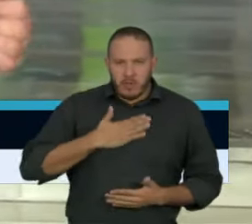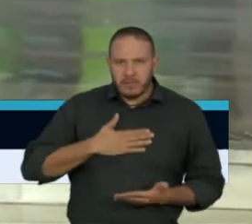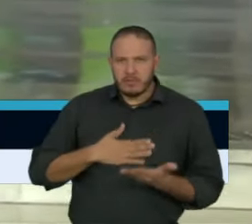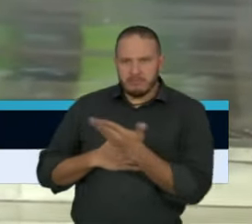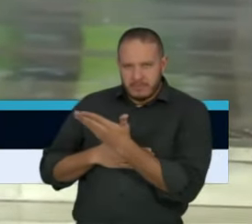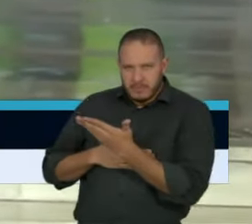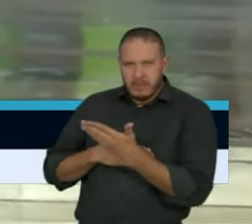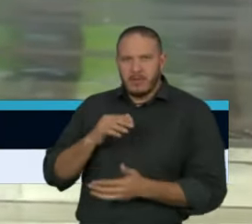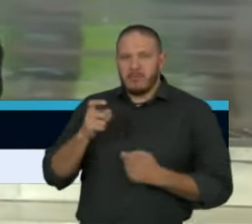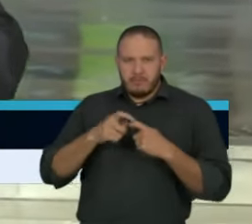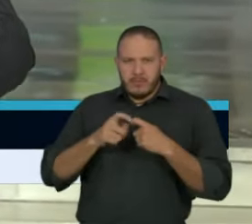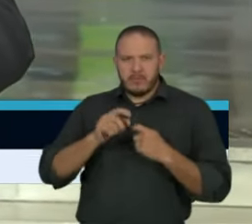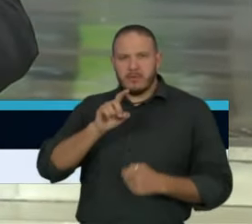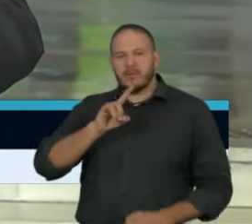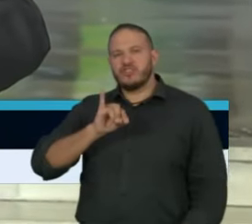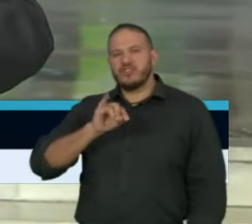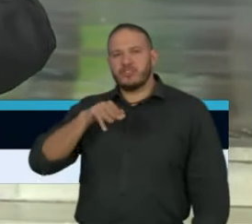Covas, por favor,